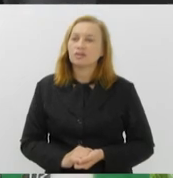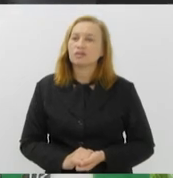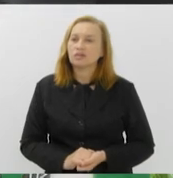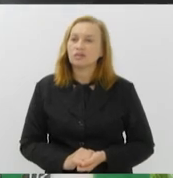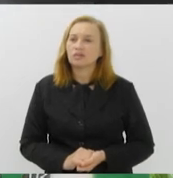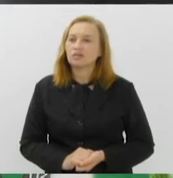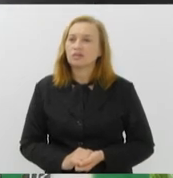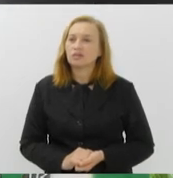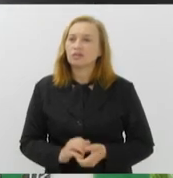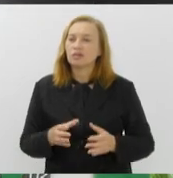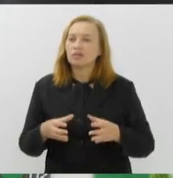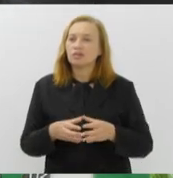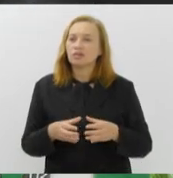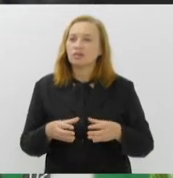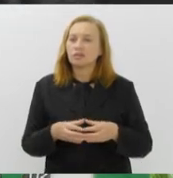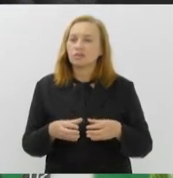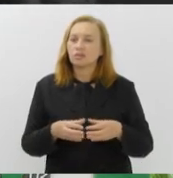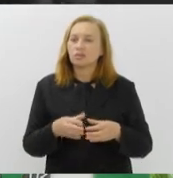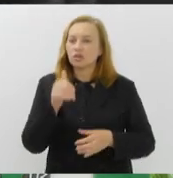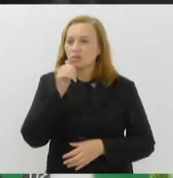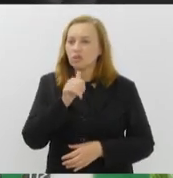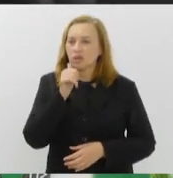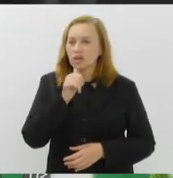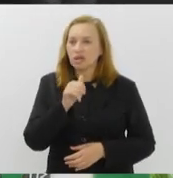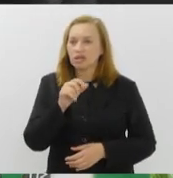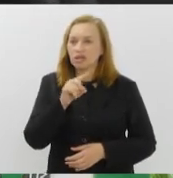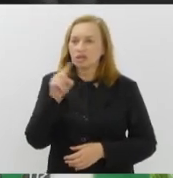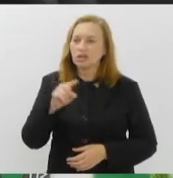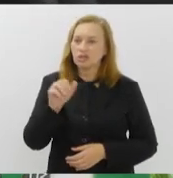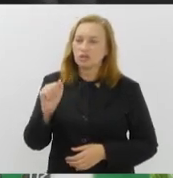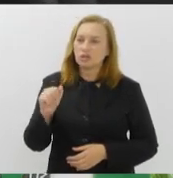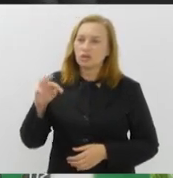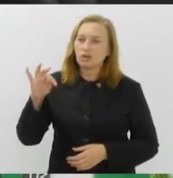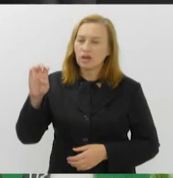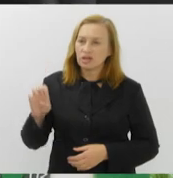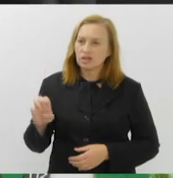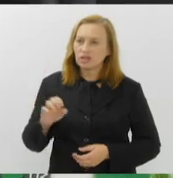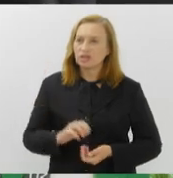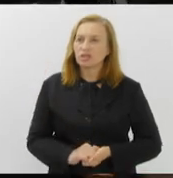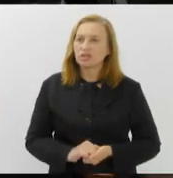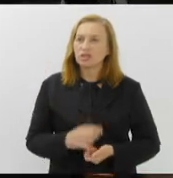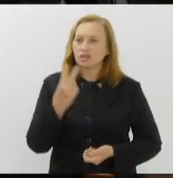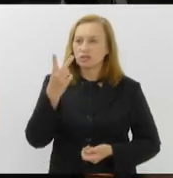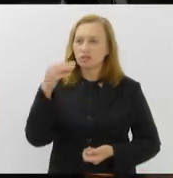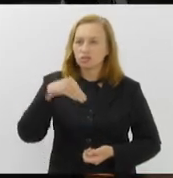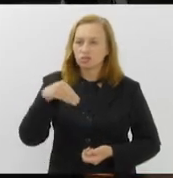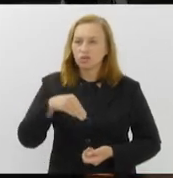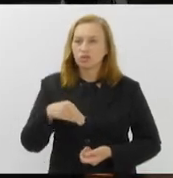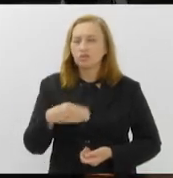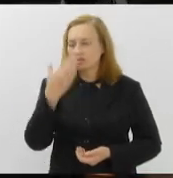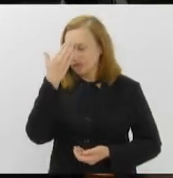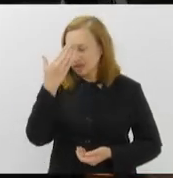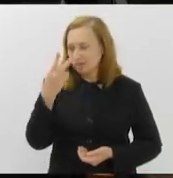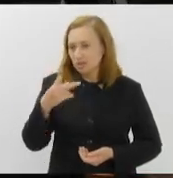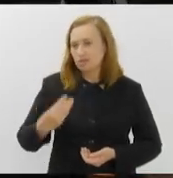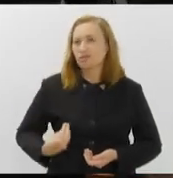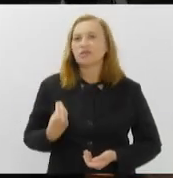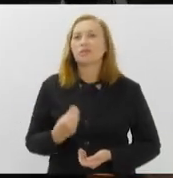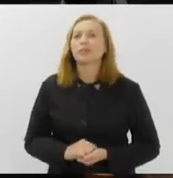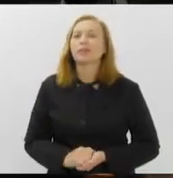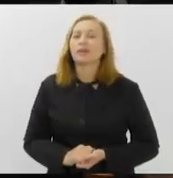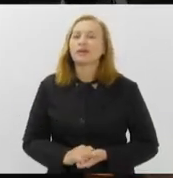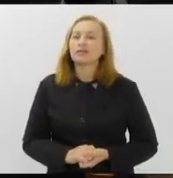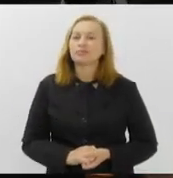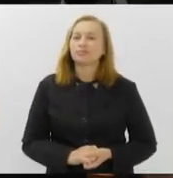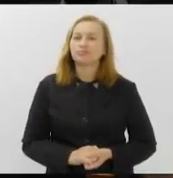coletiva popular de mulheres da Zona Oeste. Sani, a senhora tem 2 minutos. Muito obrigada pela presença.